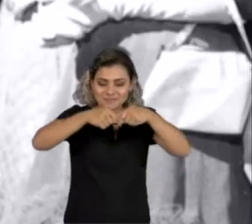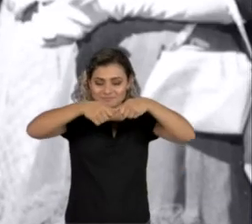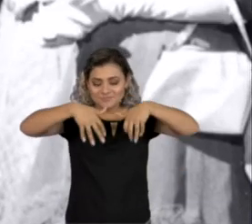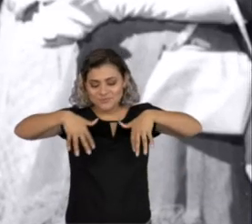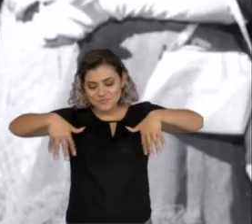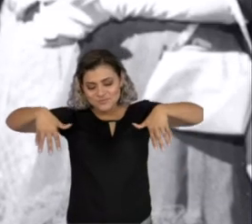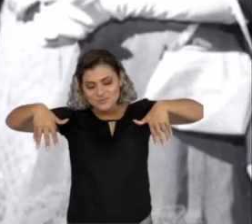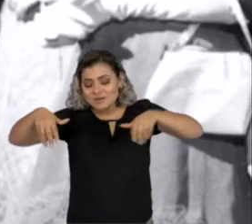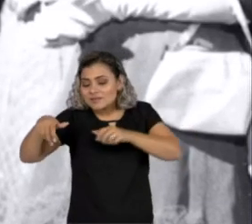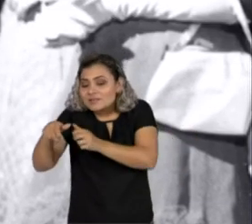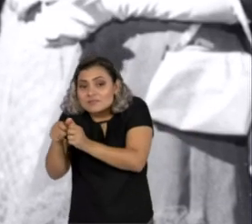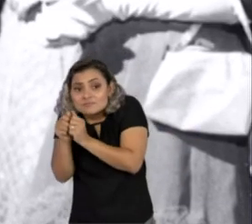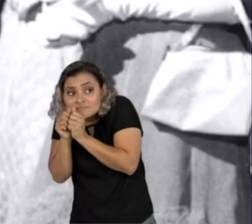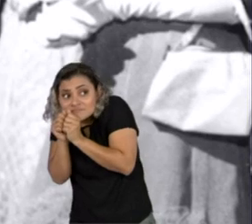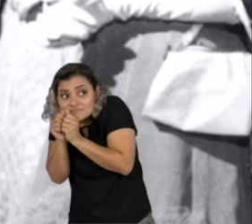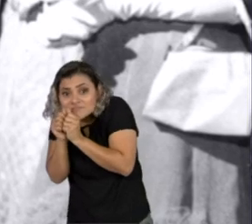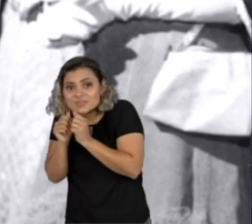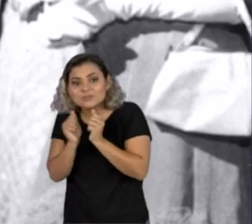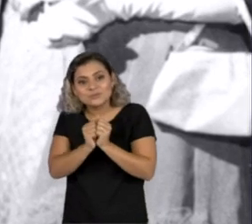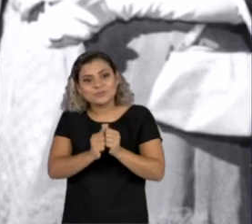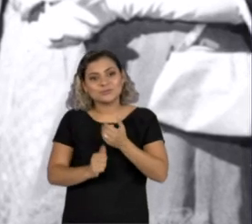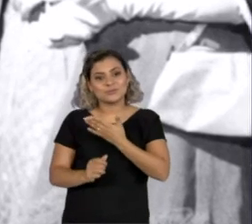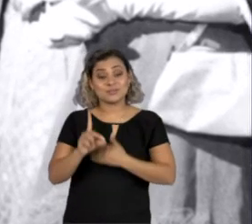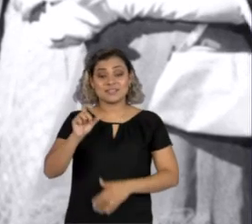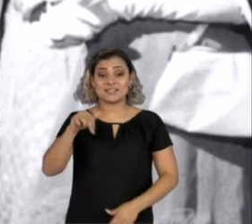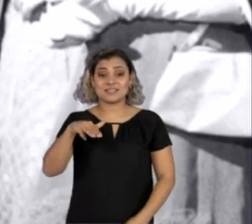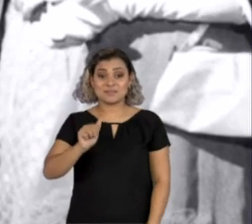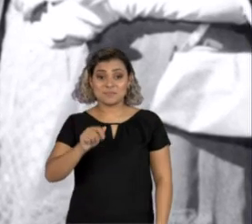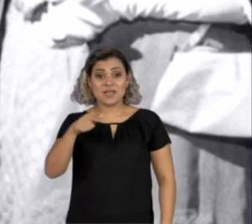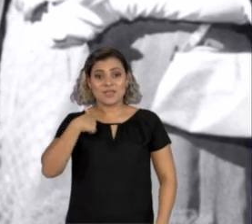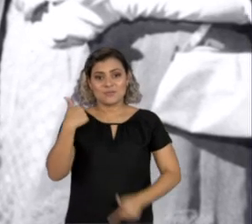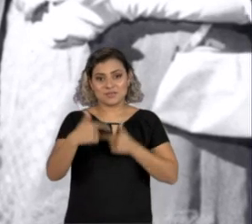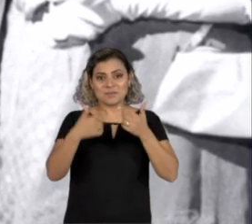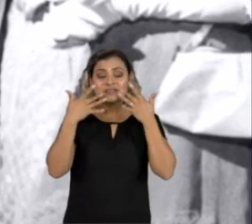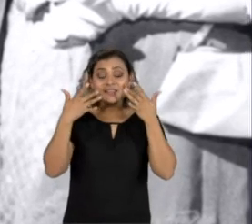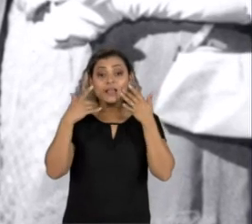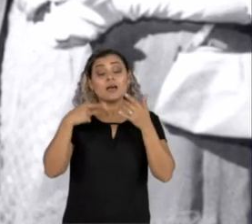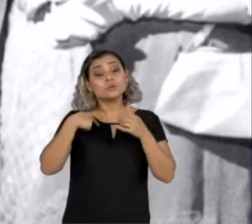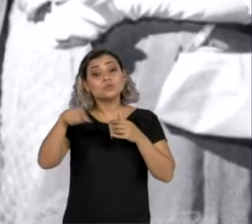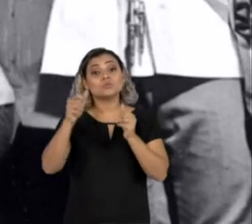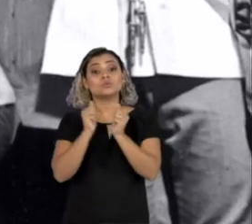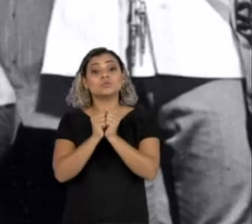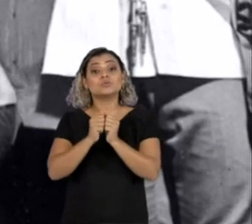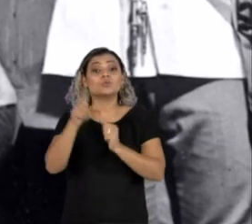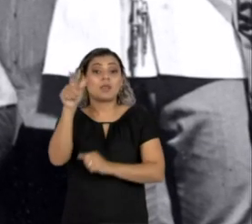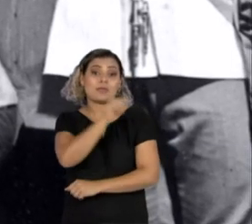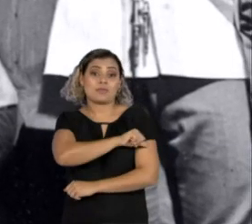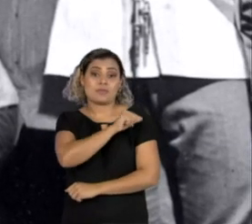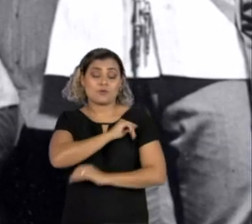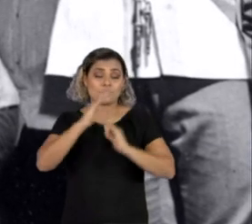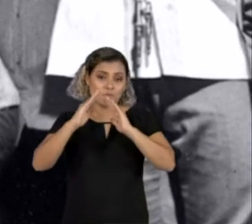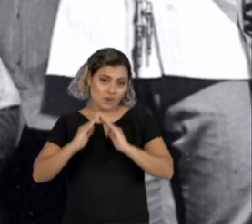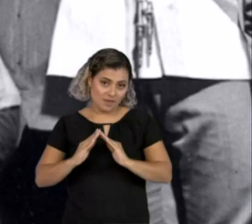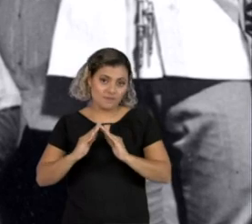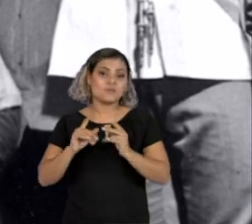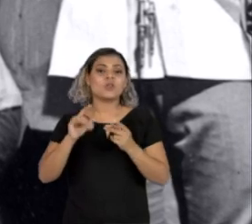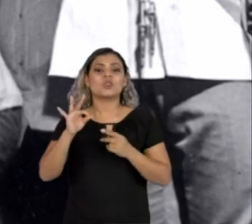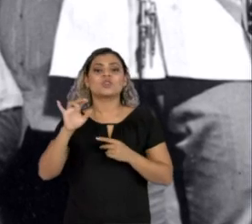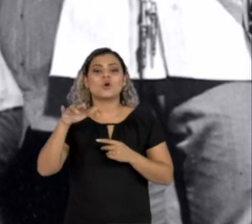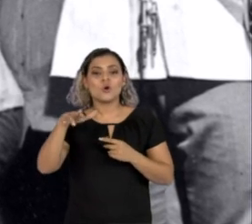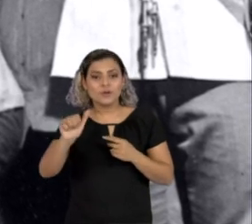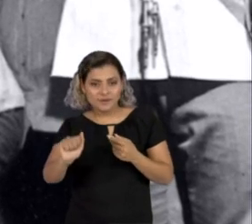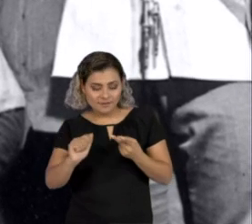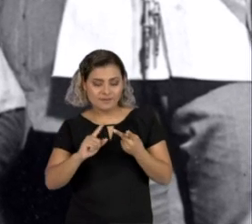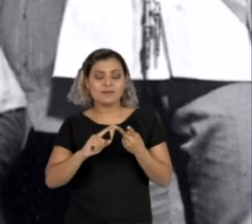Na época que eu fiz A Dama do Maximes, eu estava morando no Rio de Janeiro, na companhia de Tônia, tinha Moná,